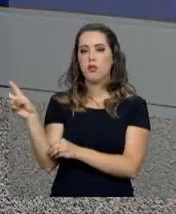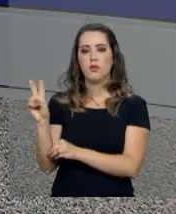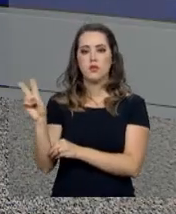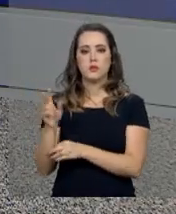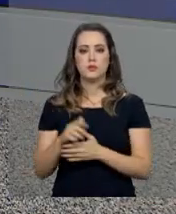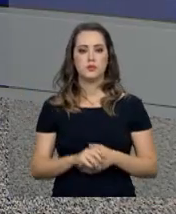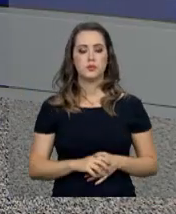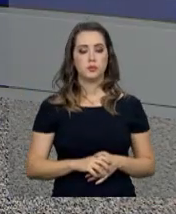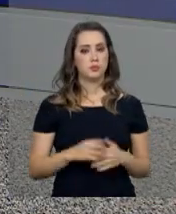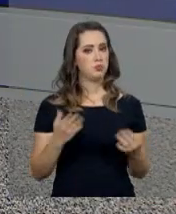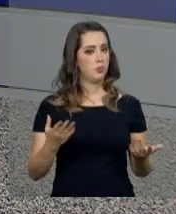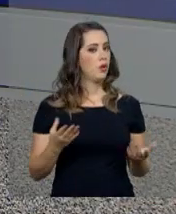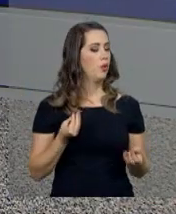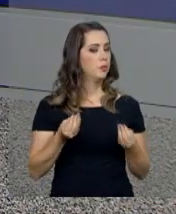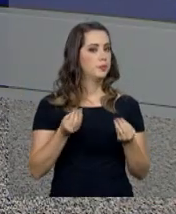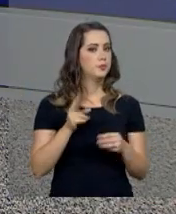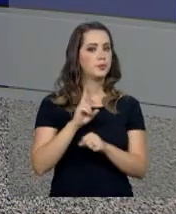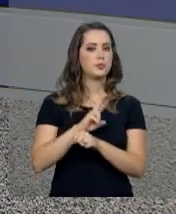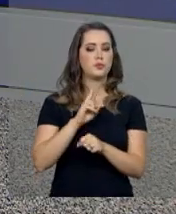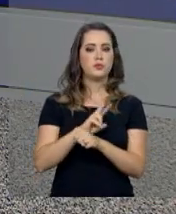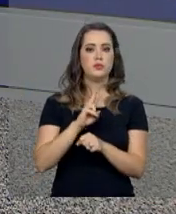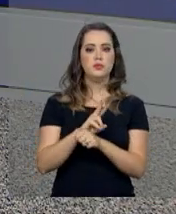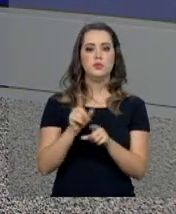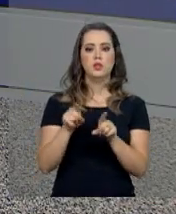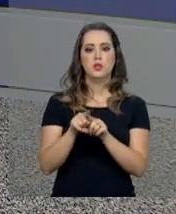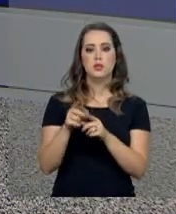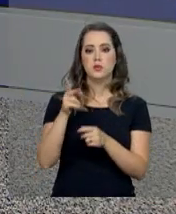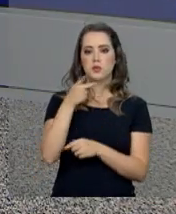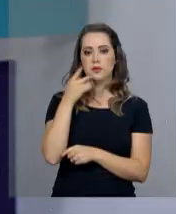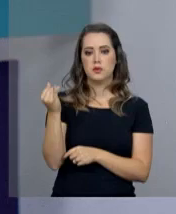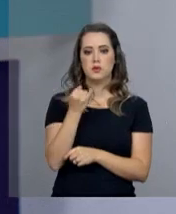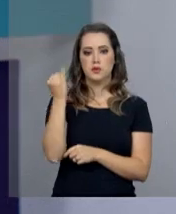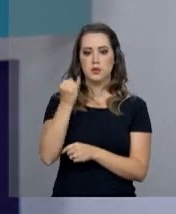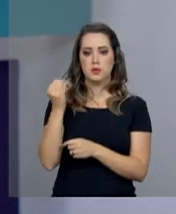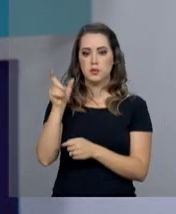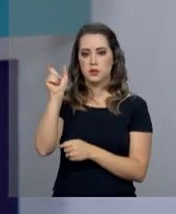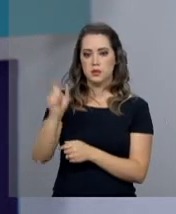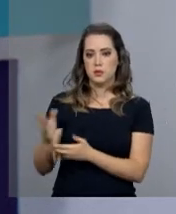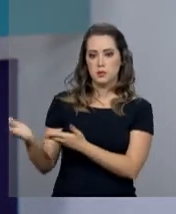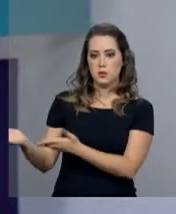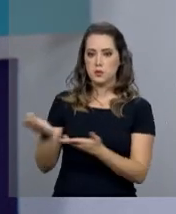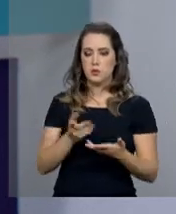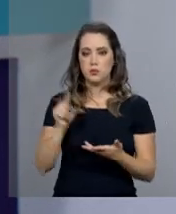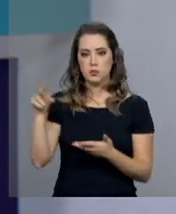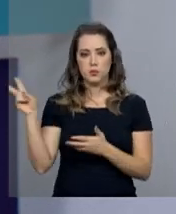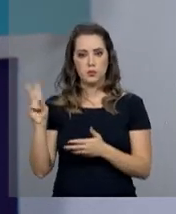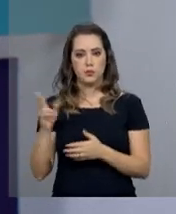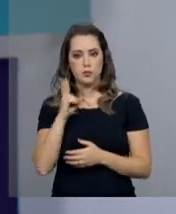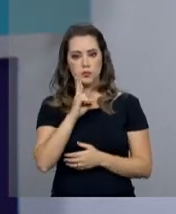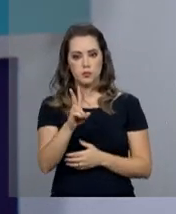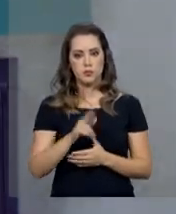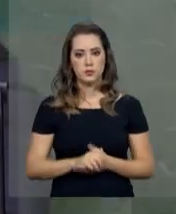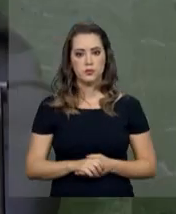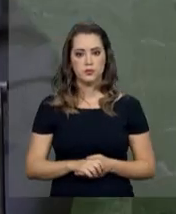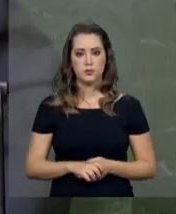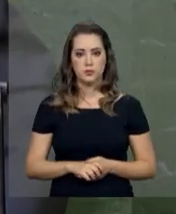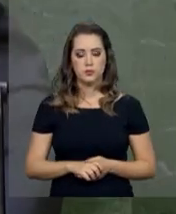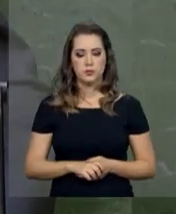aos refugiados ele destacou a colheita do brasil aos imigrantes venezuelanos vamos acompanhar um trecho aí